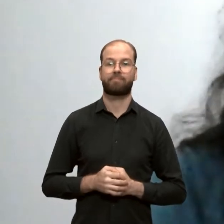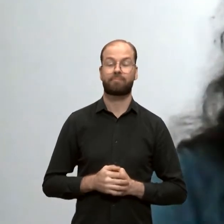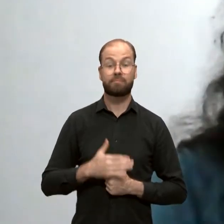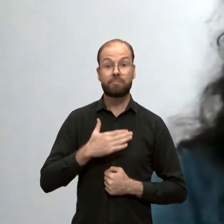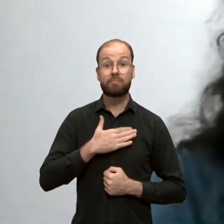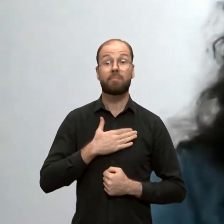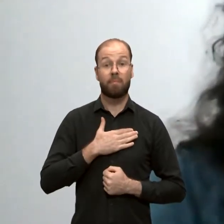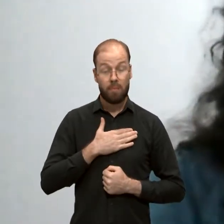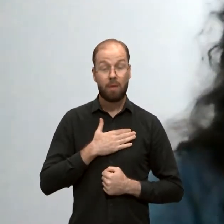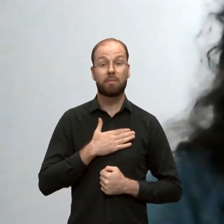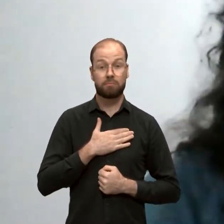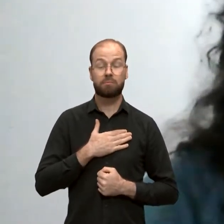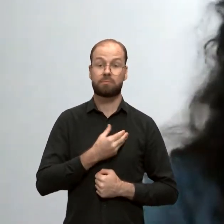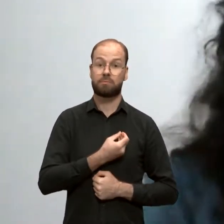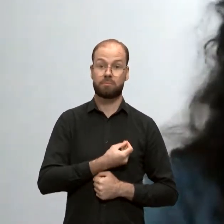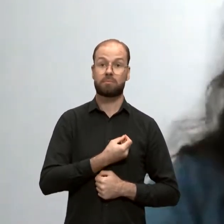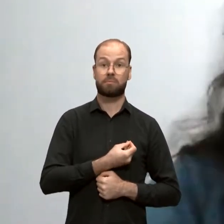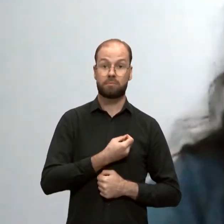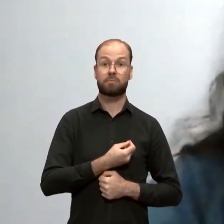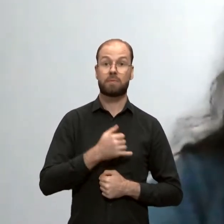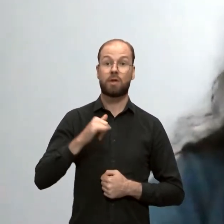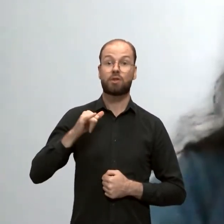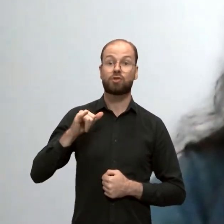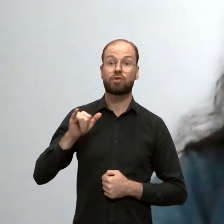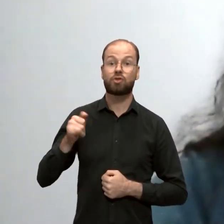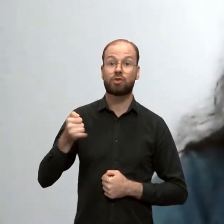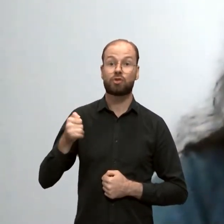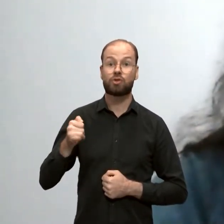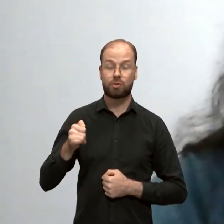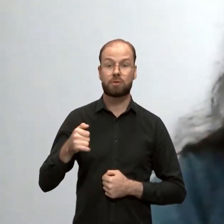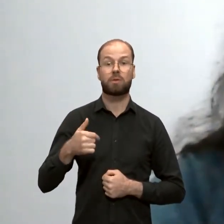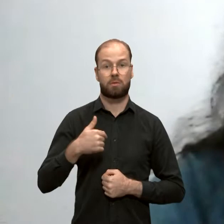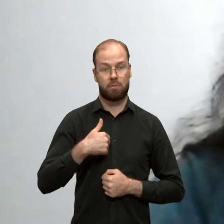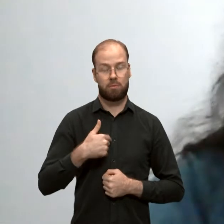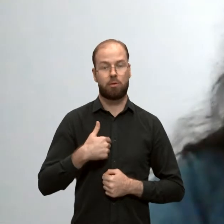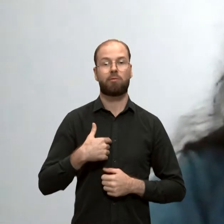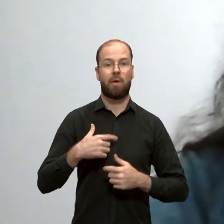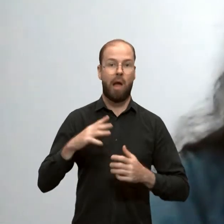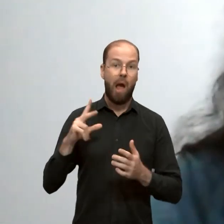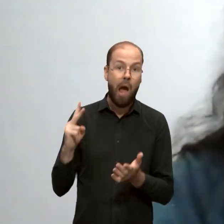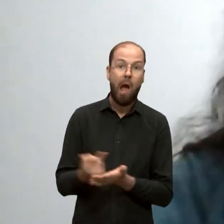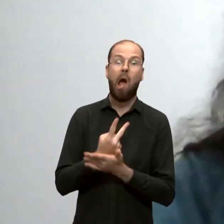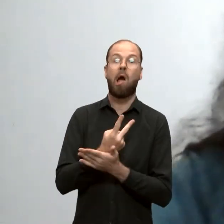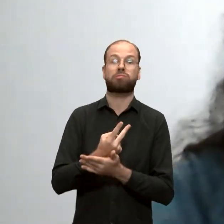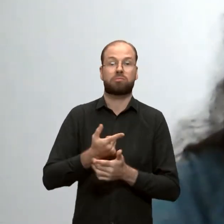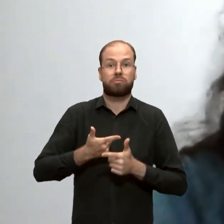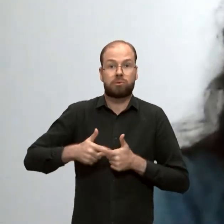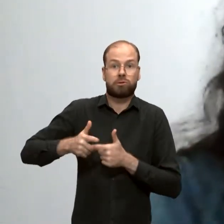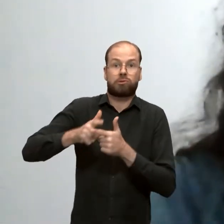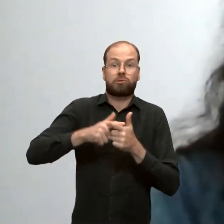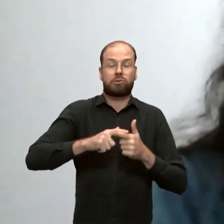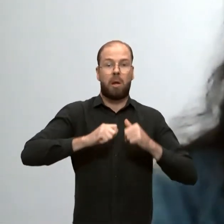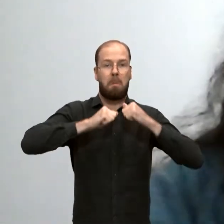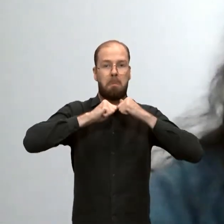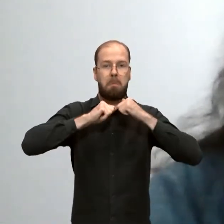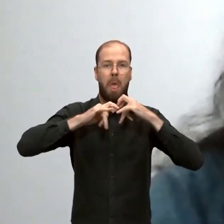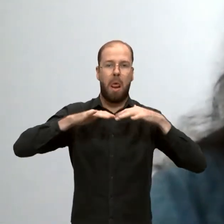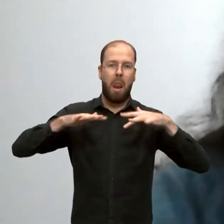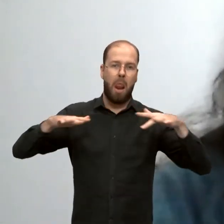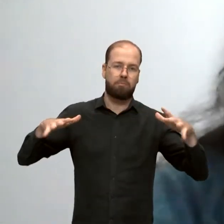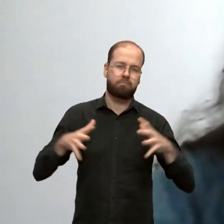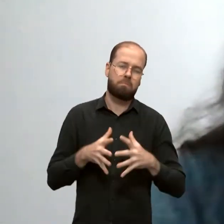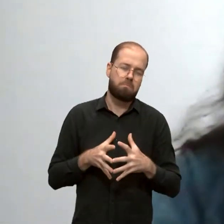Eu tive também em janeiro, houve uma crise aqui de Covid, aumentou o número de casos, a gente teve